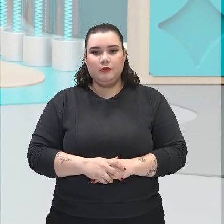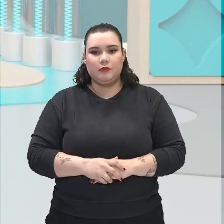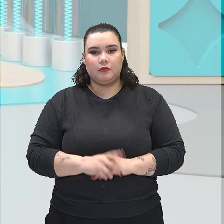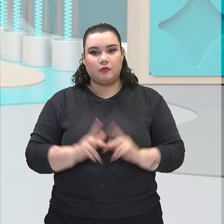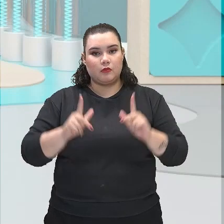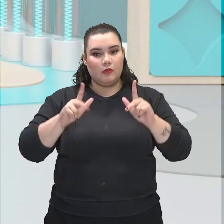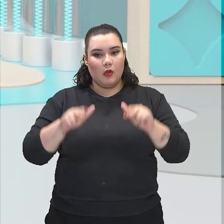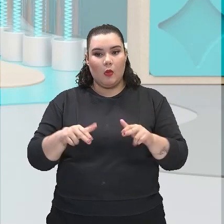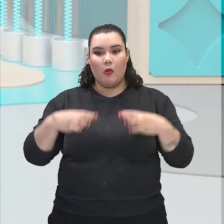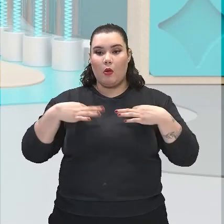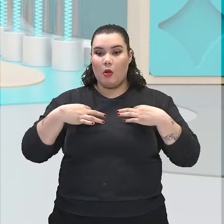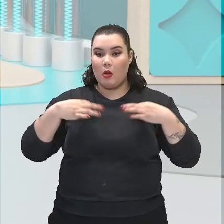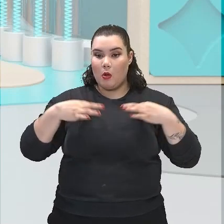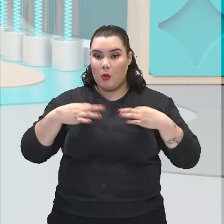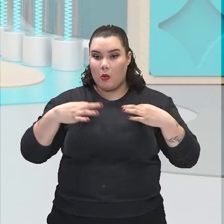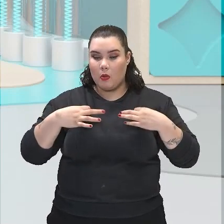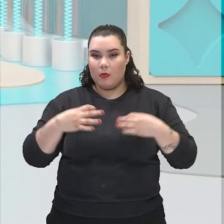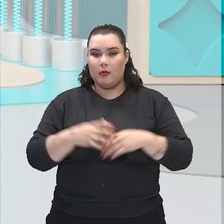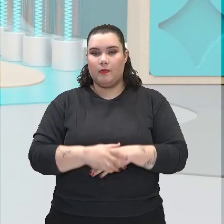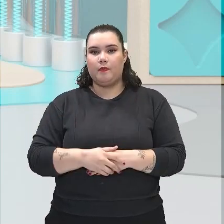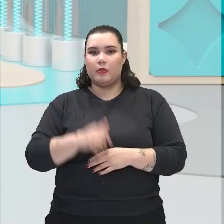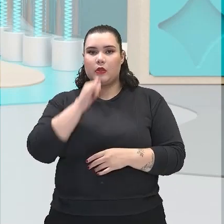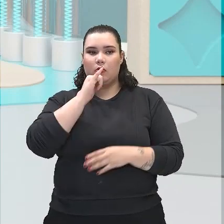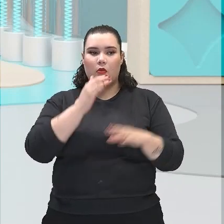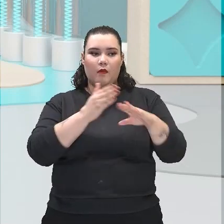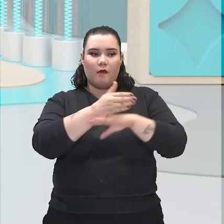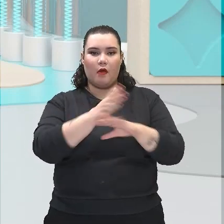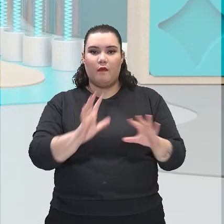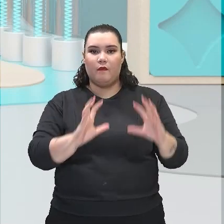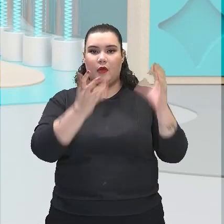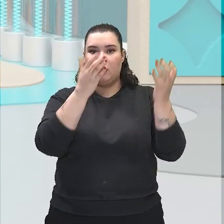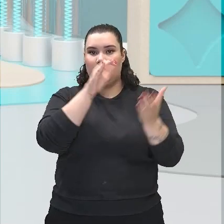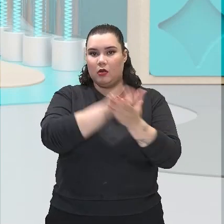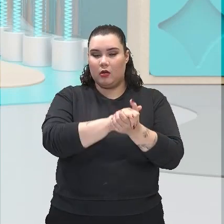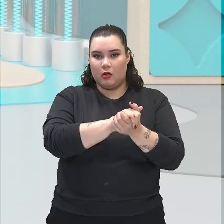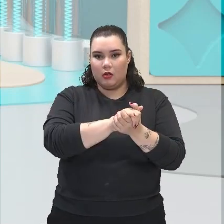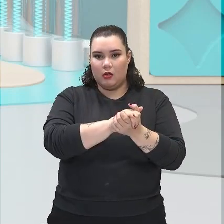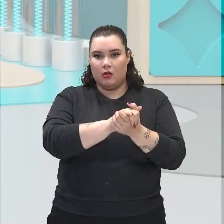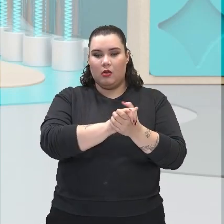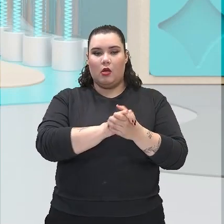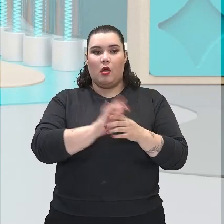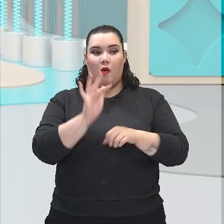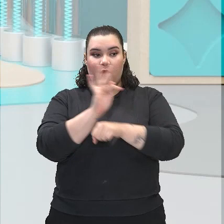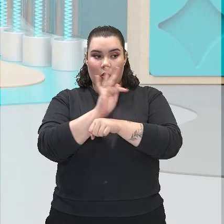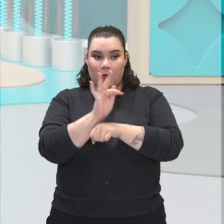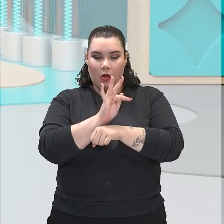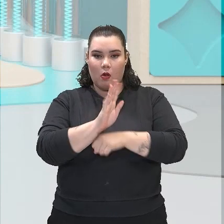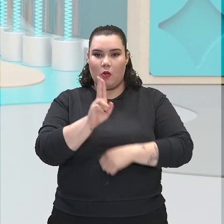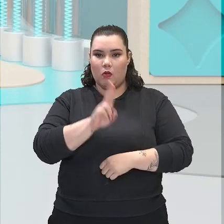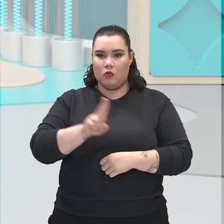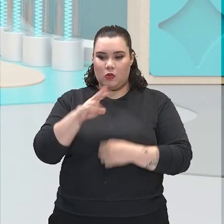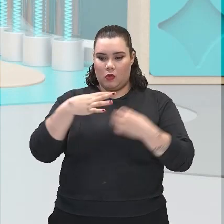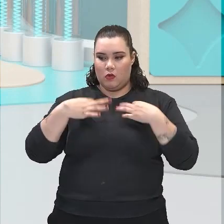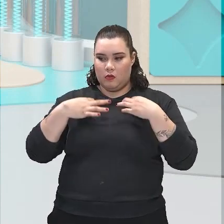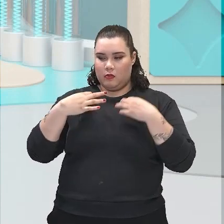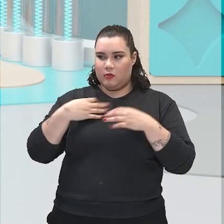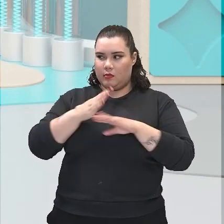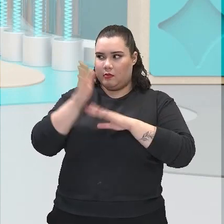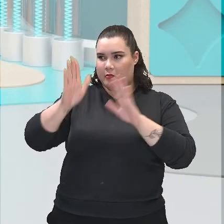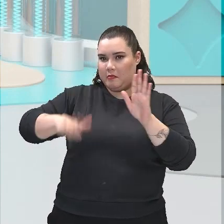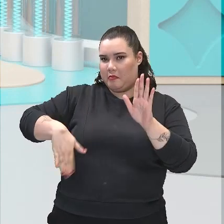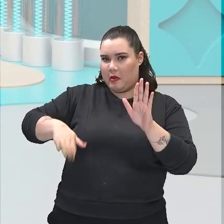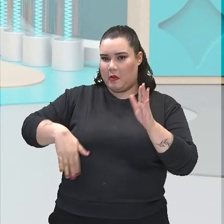roupa. Se você vai para uma festa de casamento, um contexto formal, você vai utilizar a mesma roupa que você iria para uma